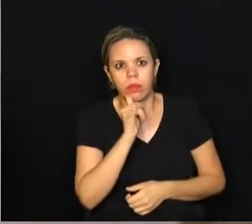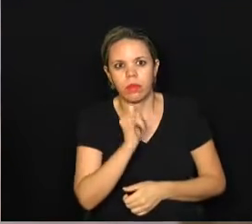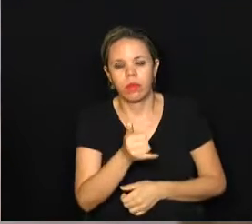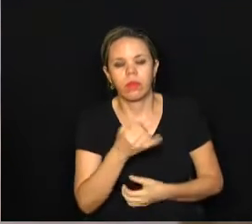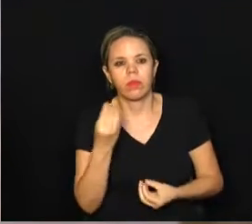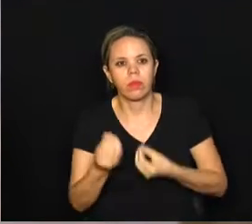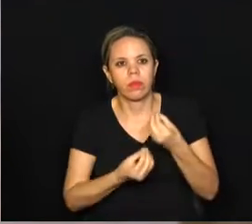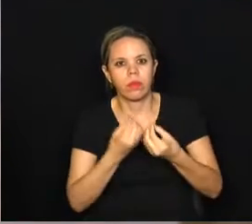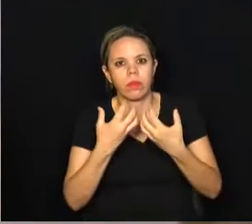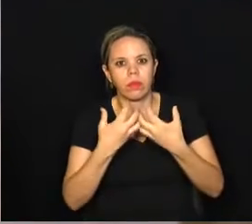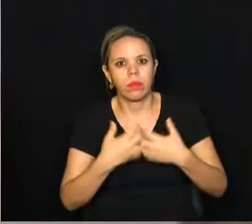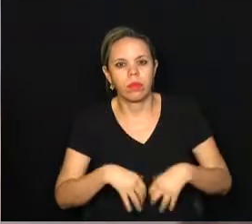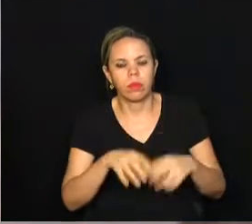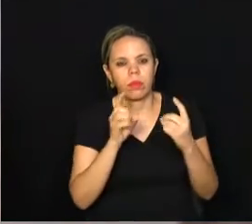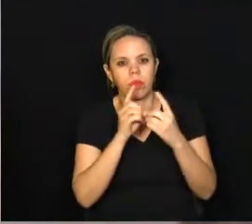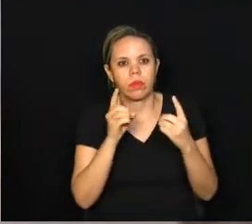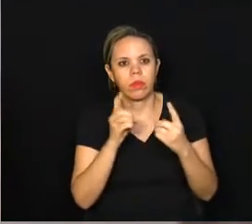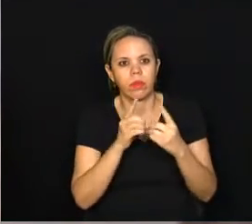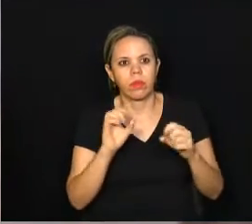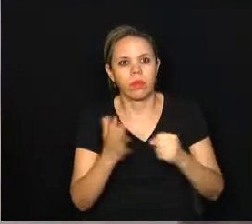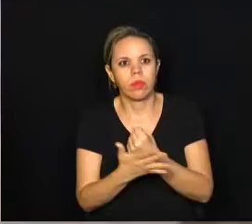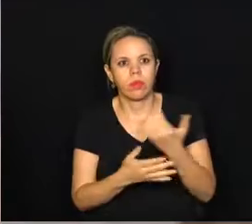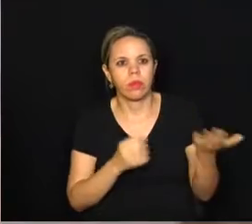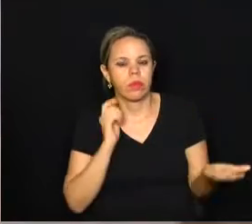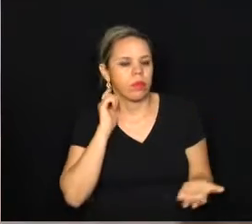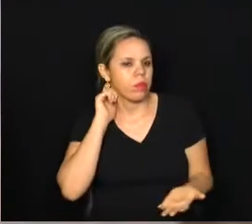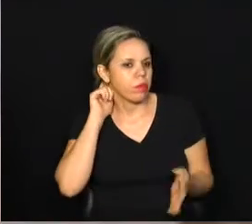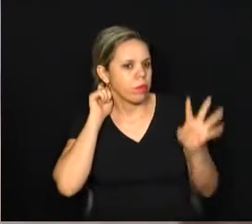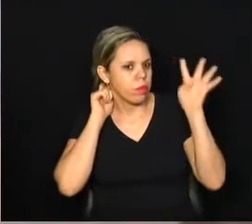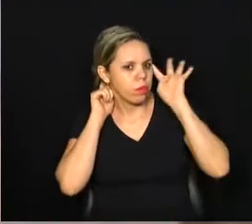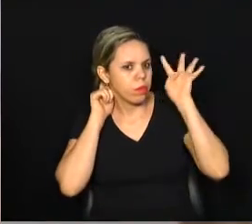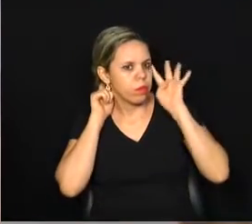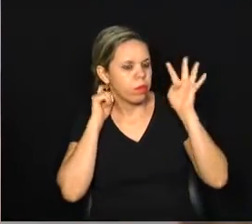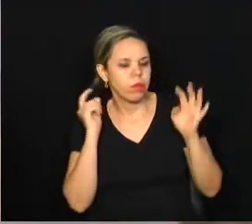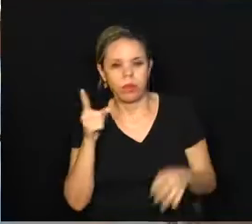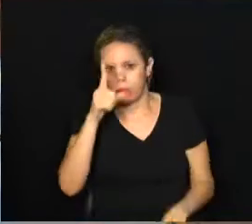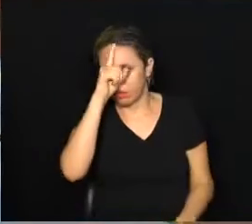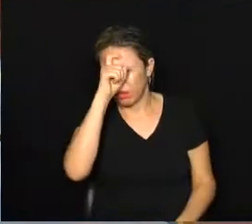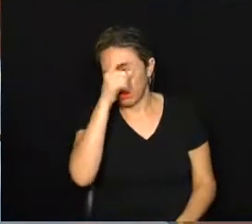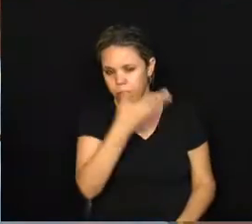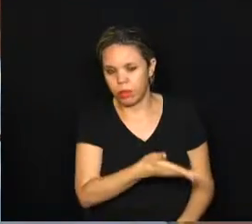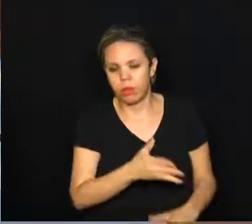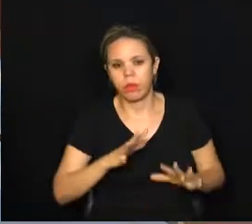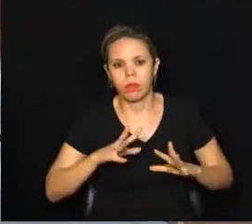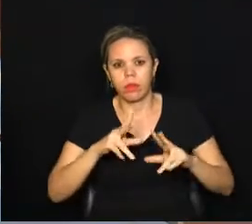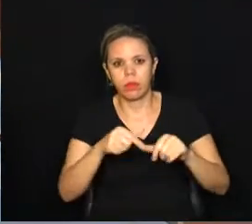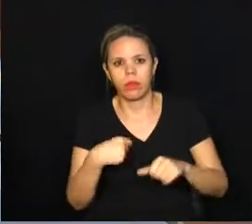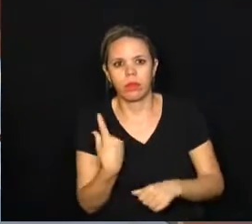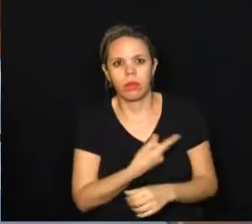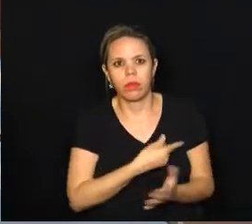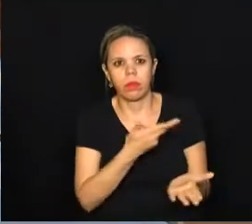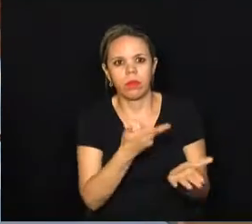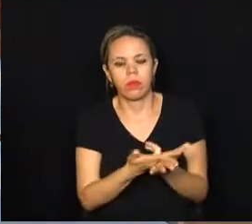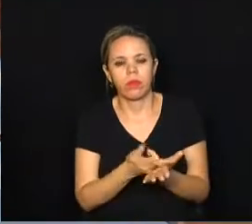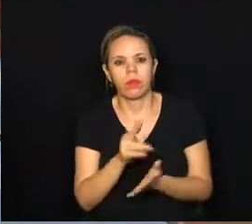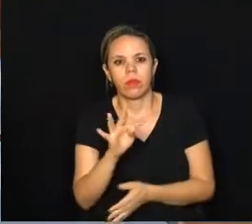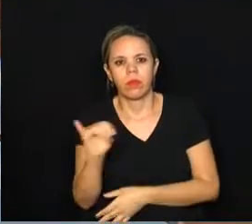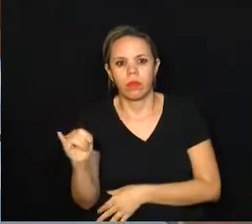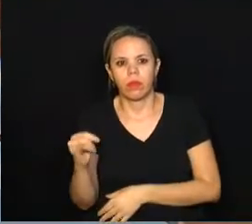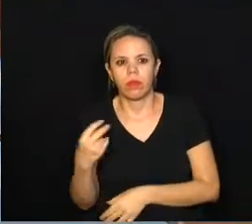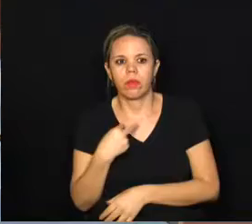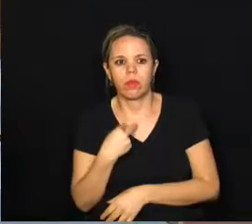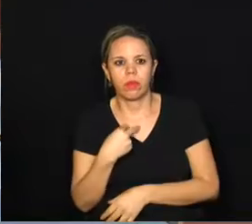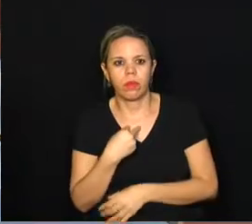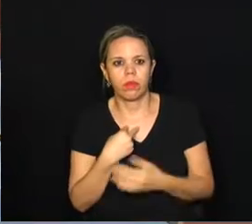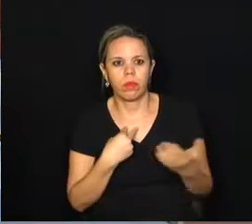está a situação do atendimento Covid nesta quarta-feira aqui no hospital. Todos os nossos leitos de terapia intensiva estão